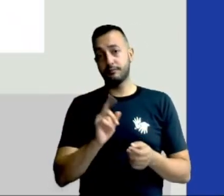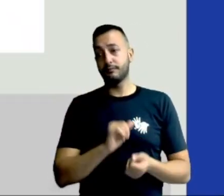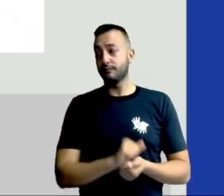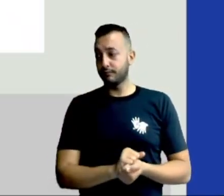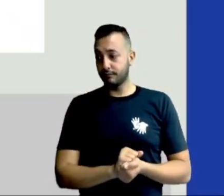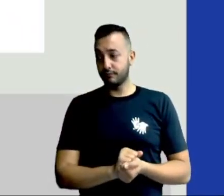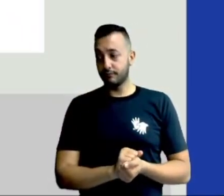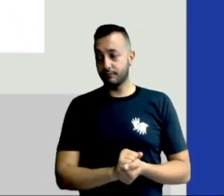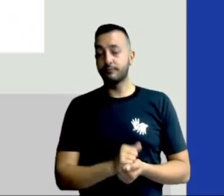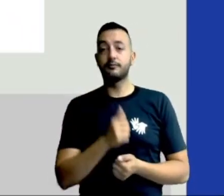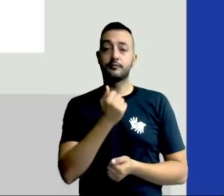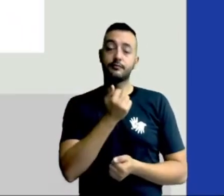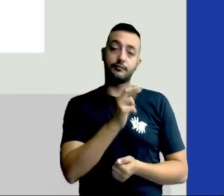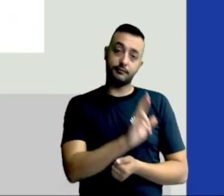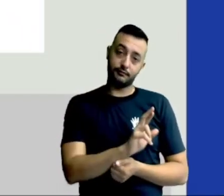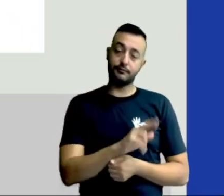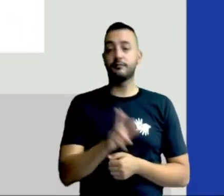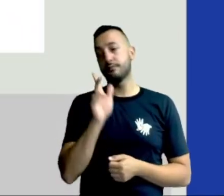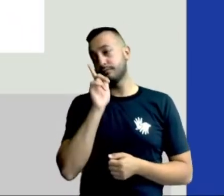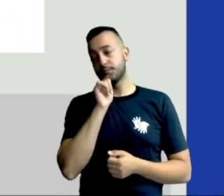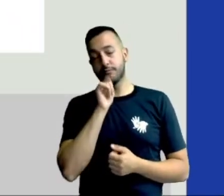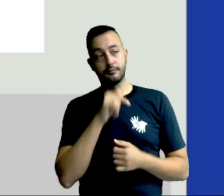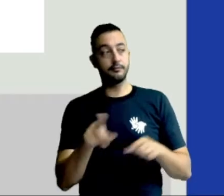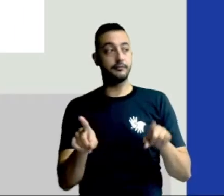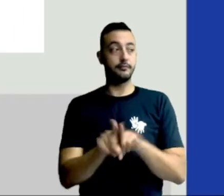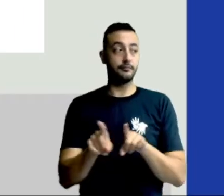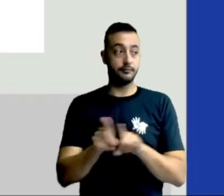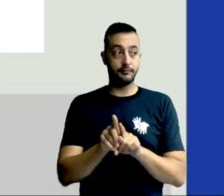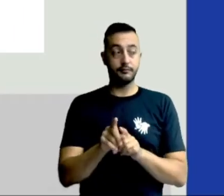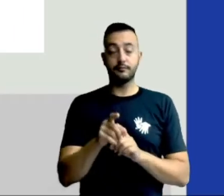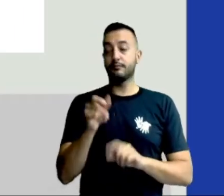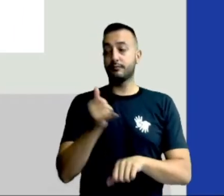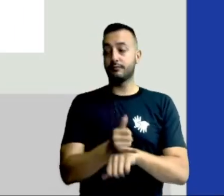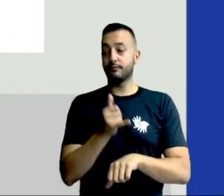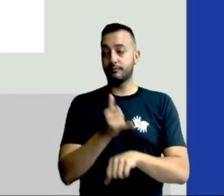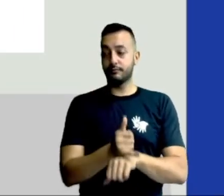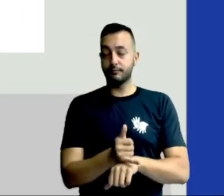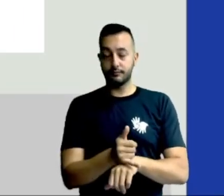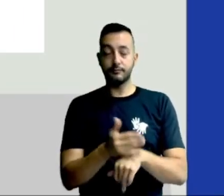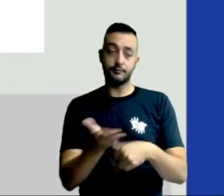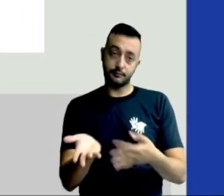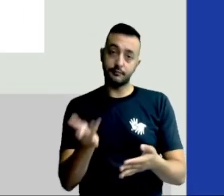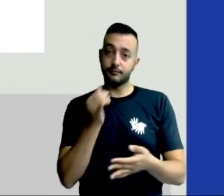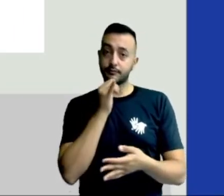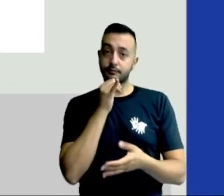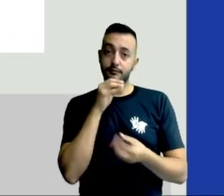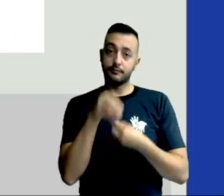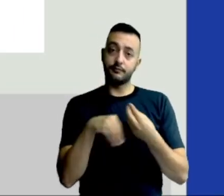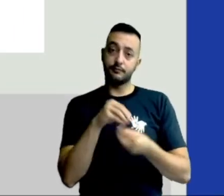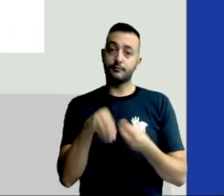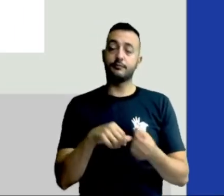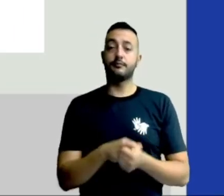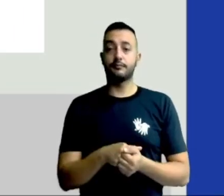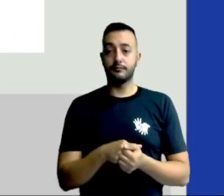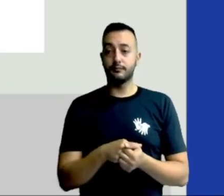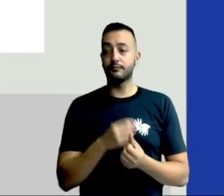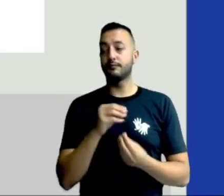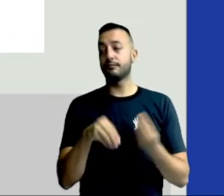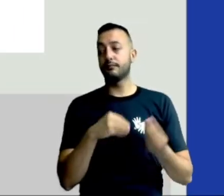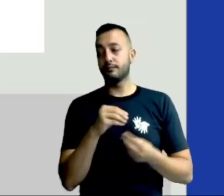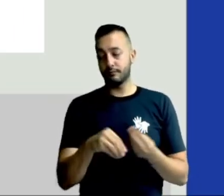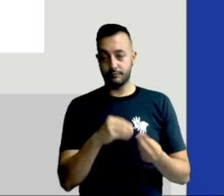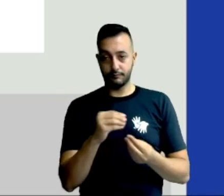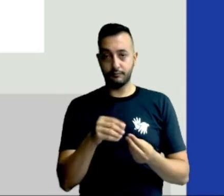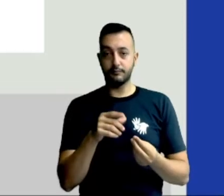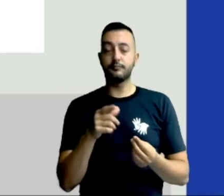O ar, a água mineral e o aço são exemplos deste tipo de mistura. E estas